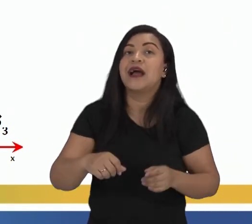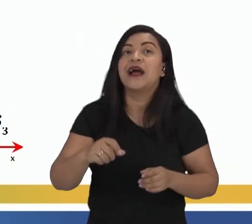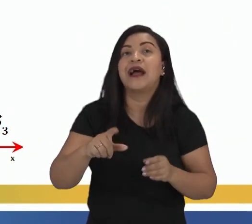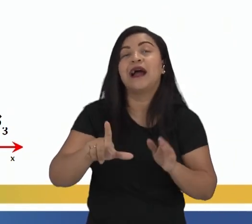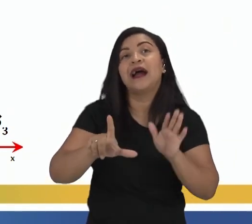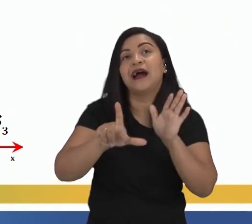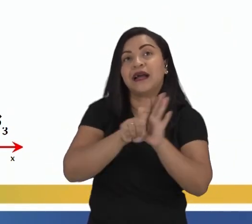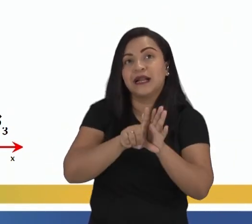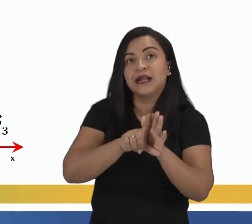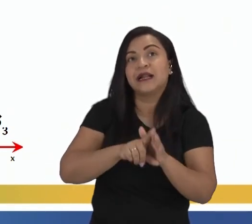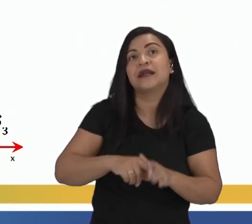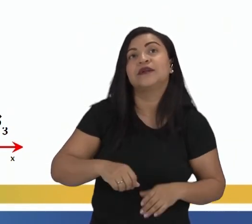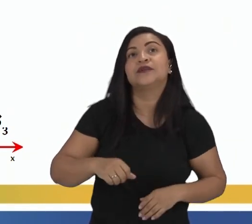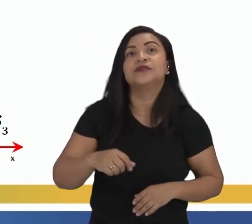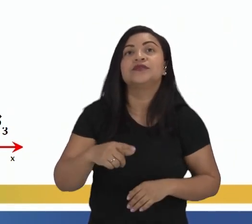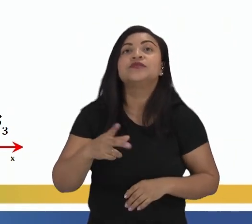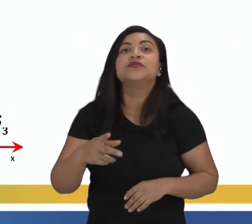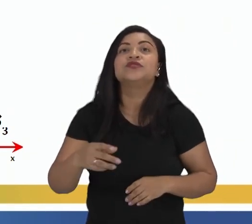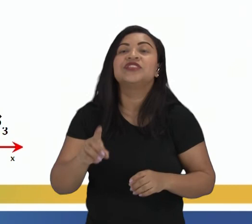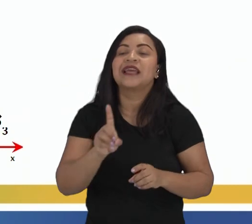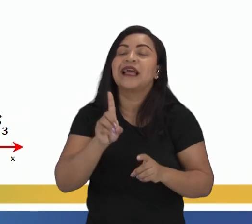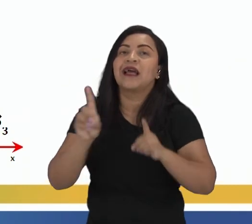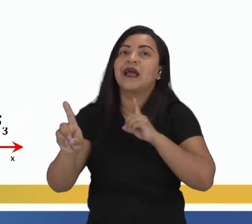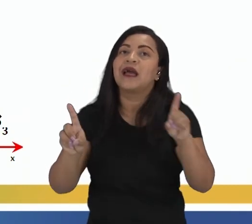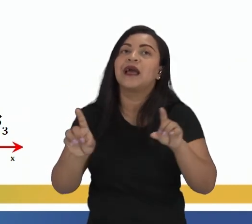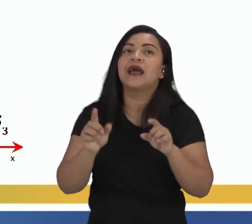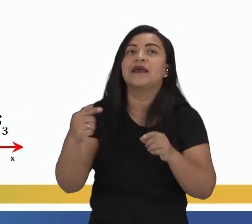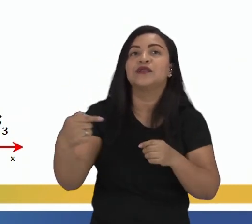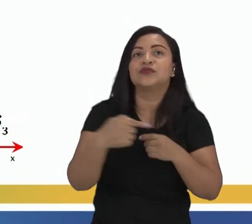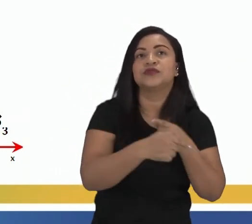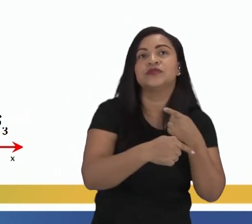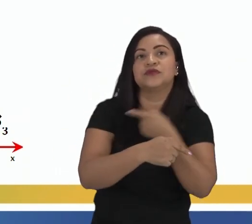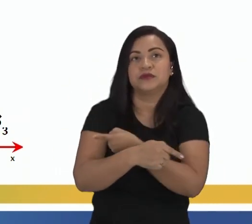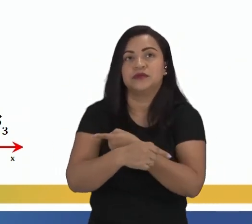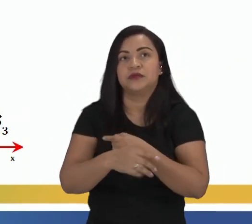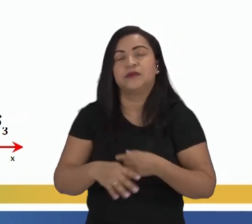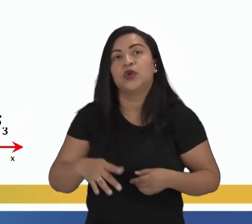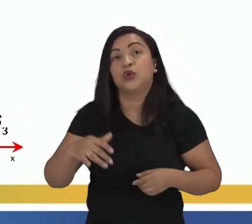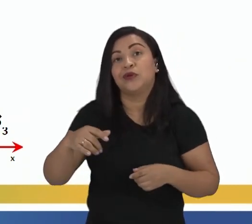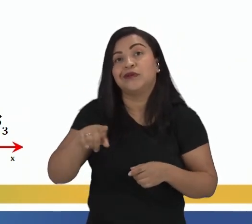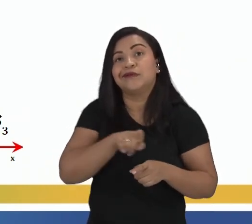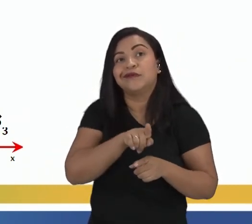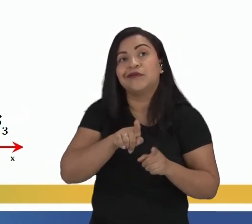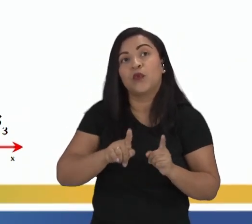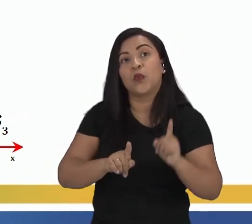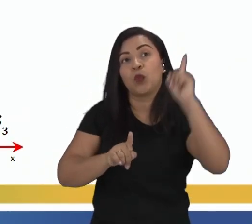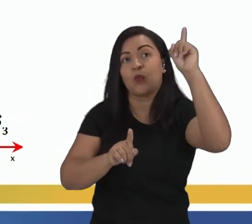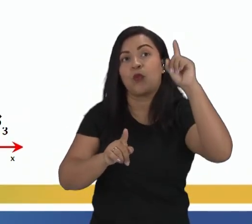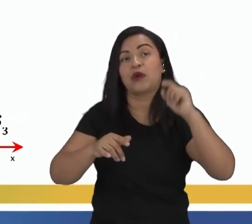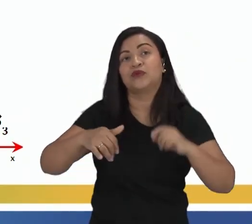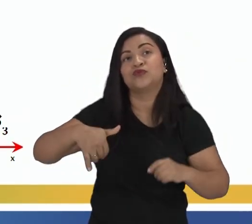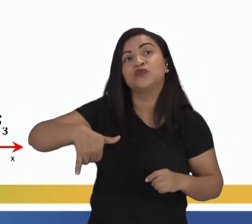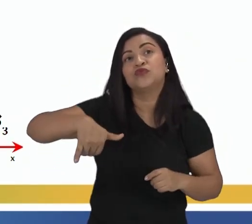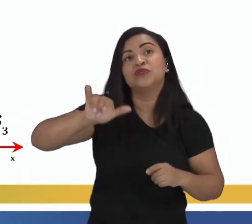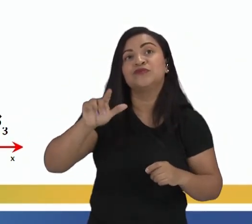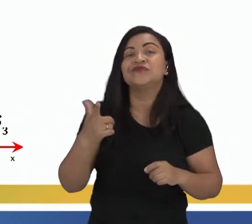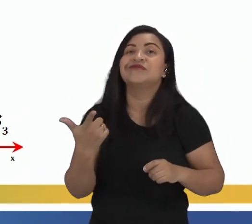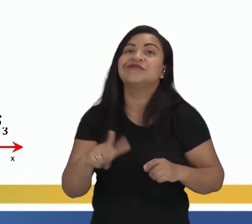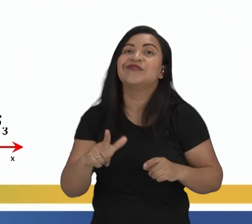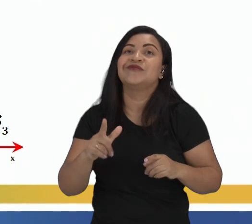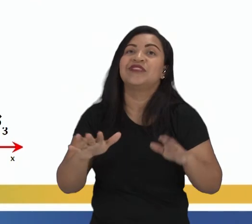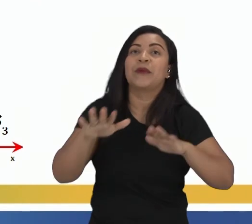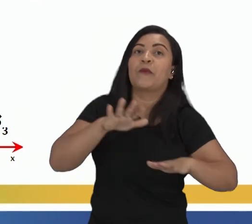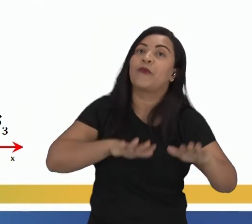em cada direção do sistema. Então, no eixo y, como não há movimento na direção vertical, temos